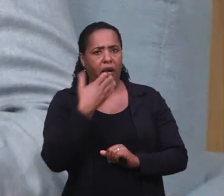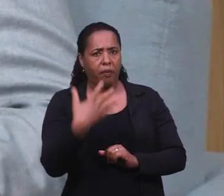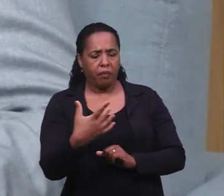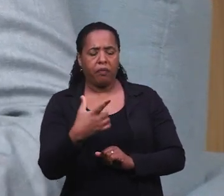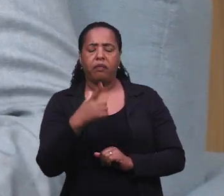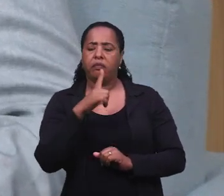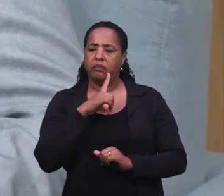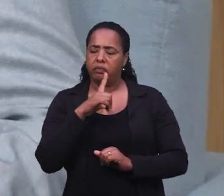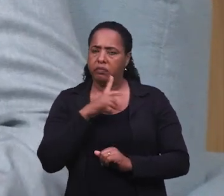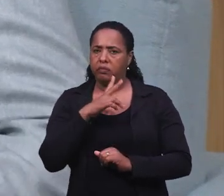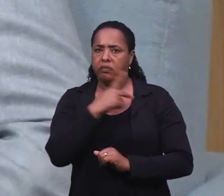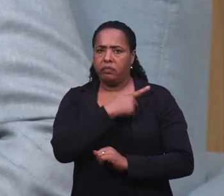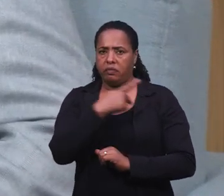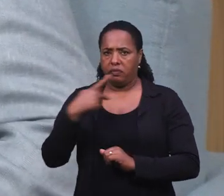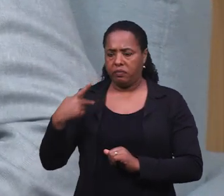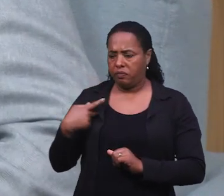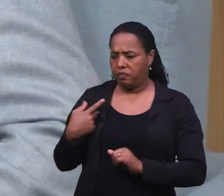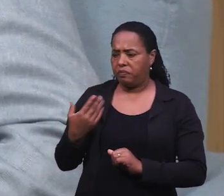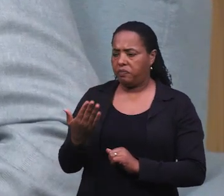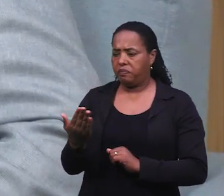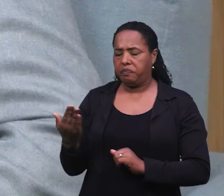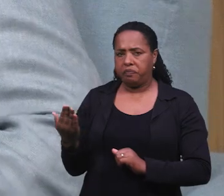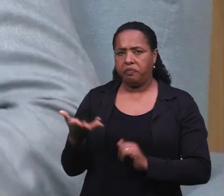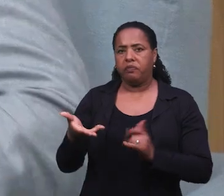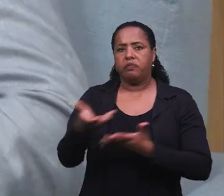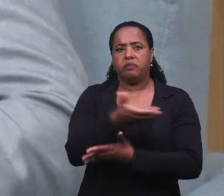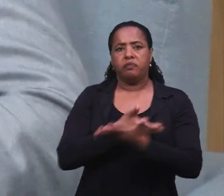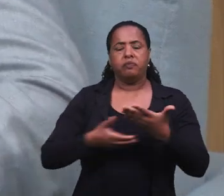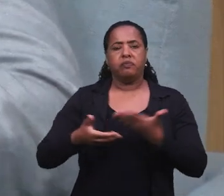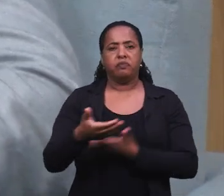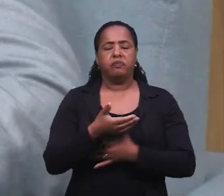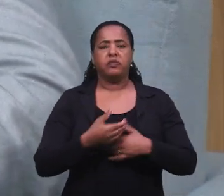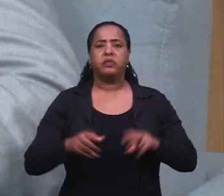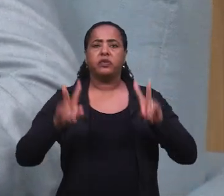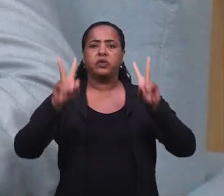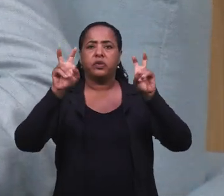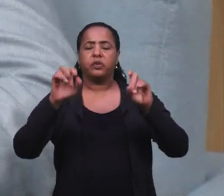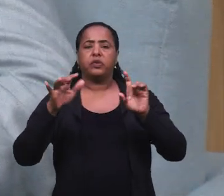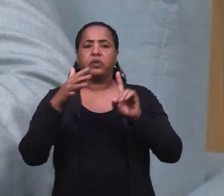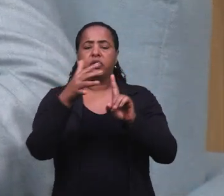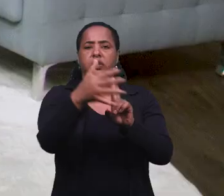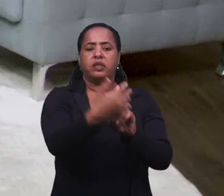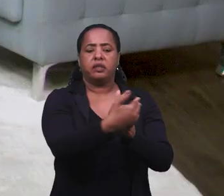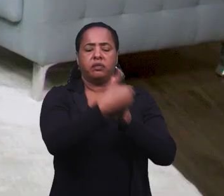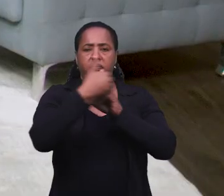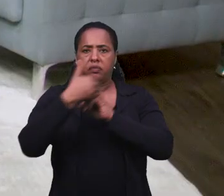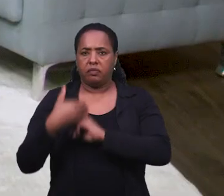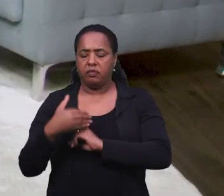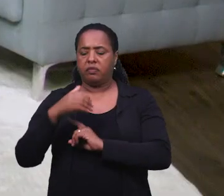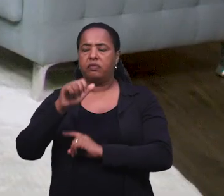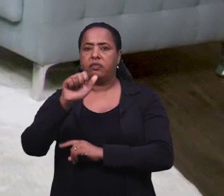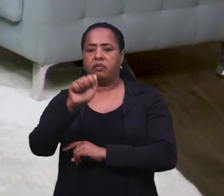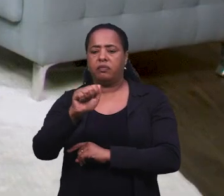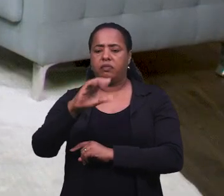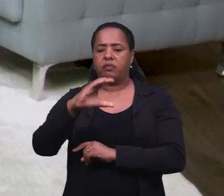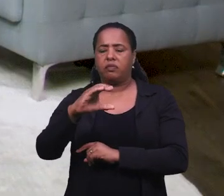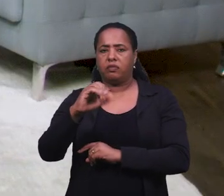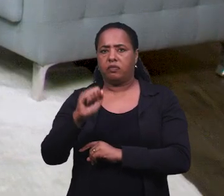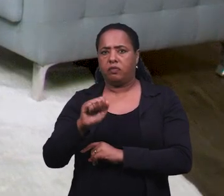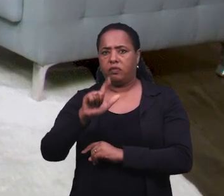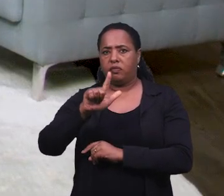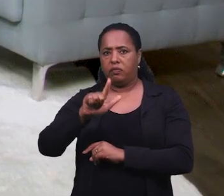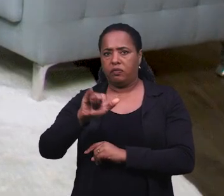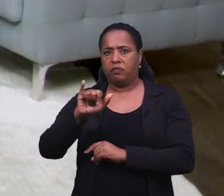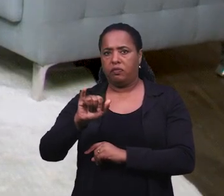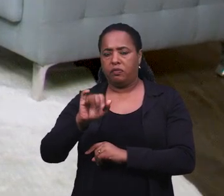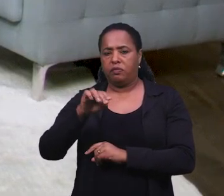é algo tão importante para nós. E para iniciar, uma fala só inicial, nós vamos pedir aqui o pastor Eduardo até